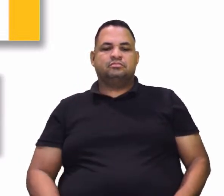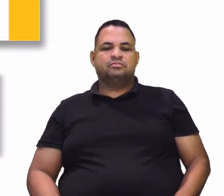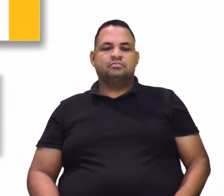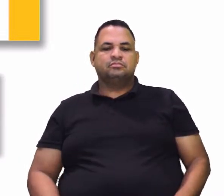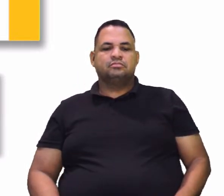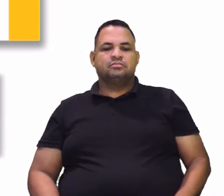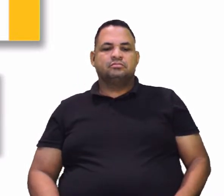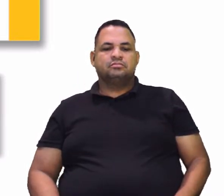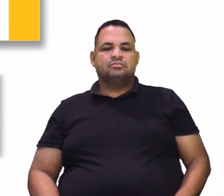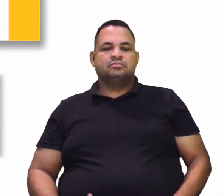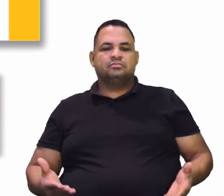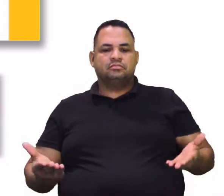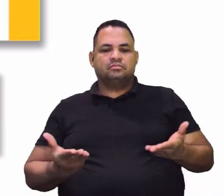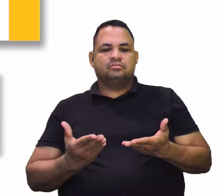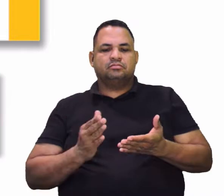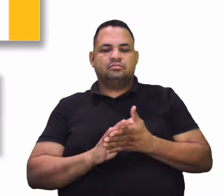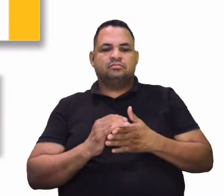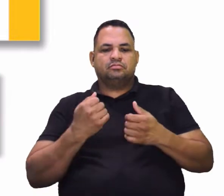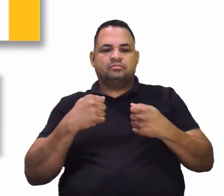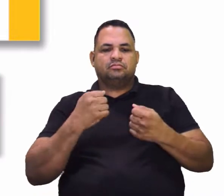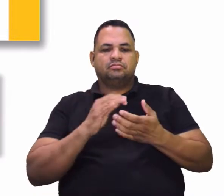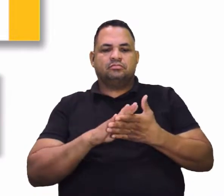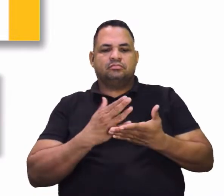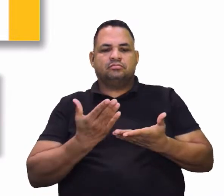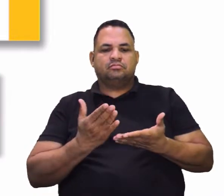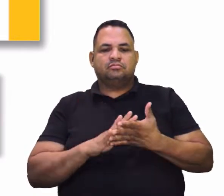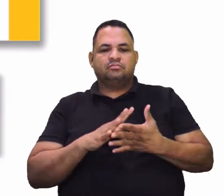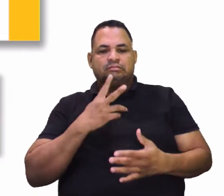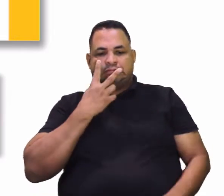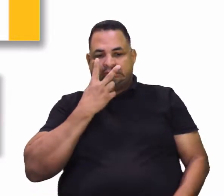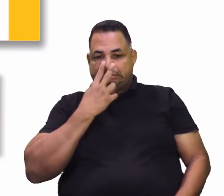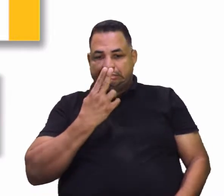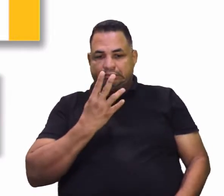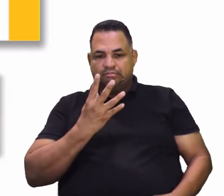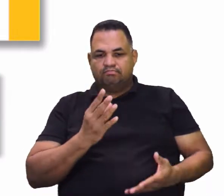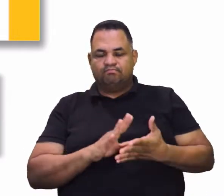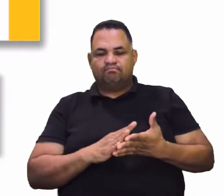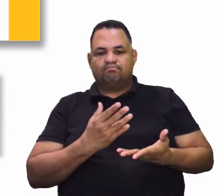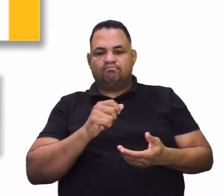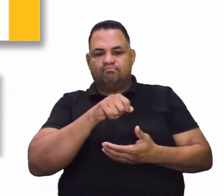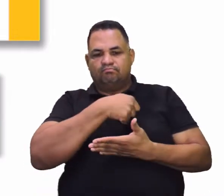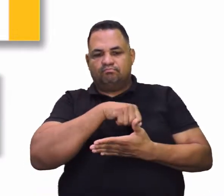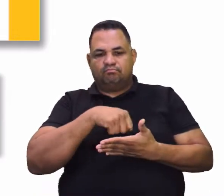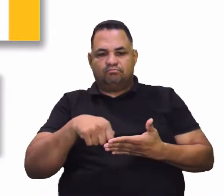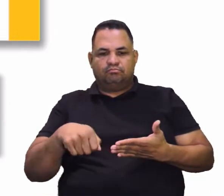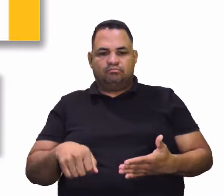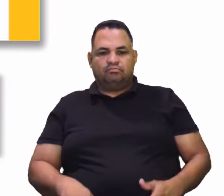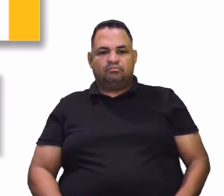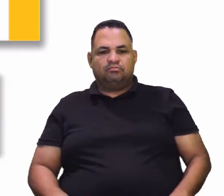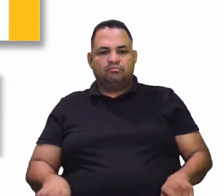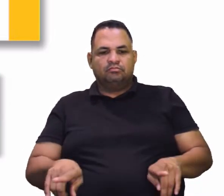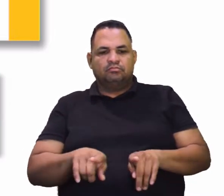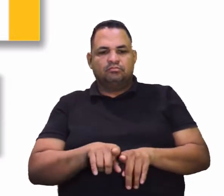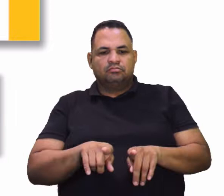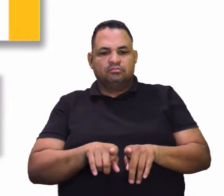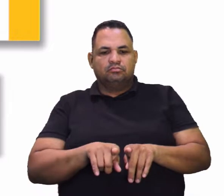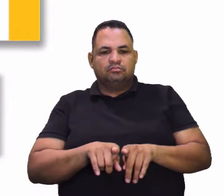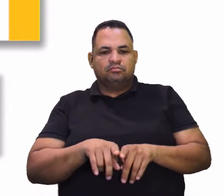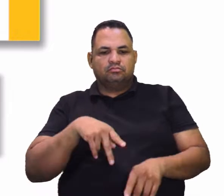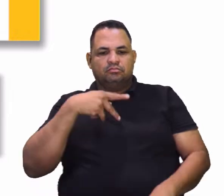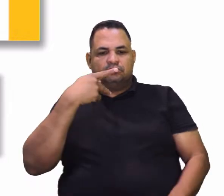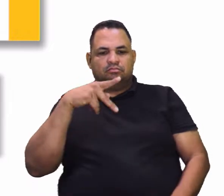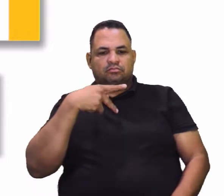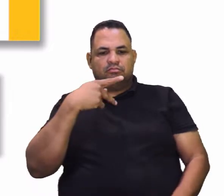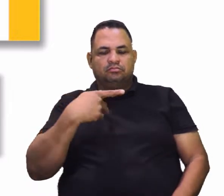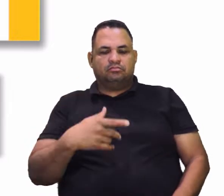confusas, que hoje vocês podem notar que elas são muito parecidas na grafia. E também na fala, quando